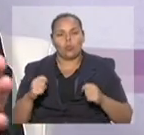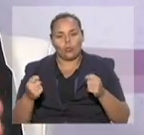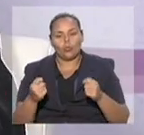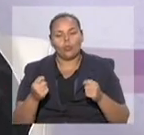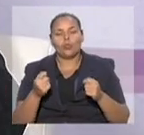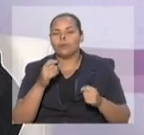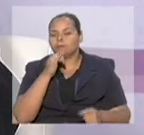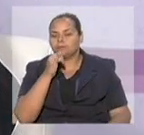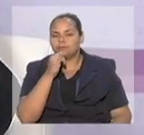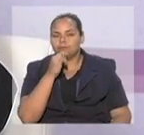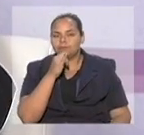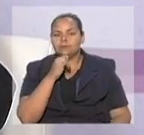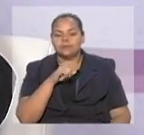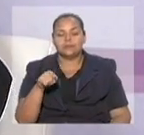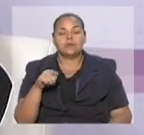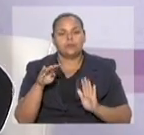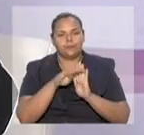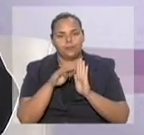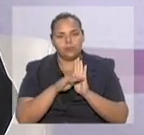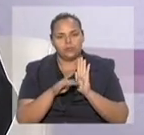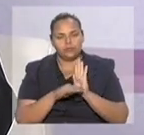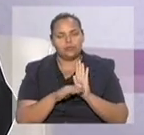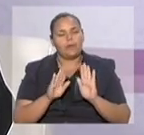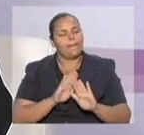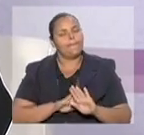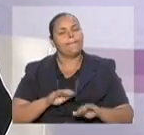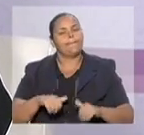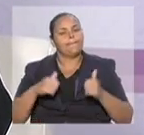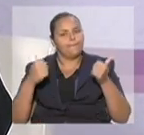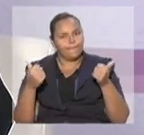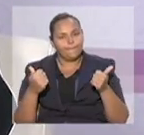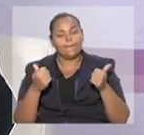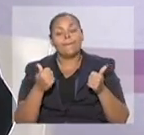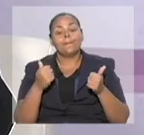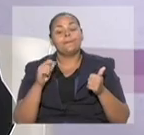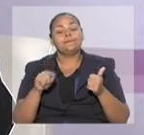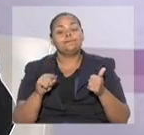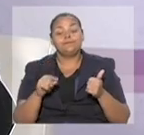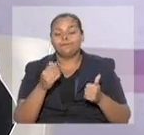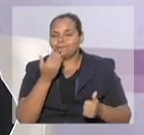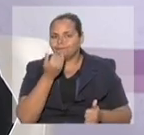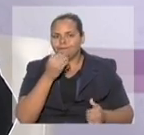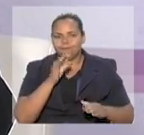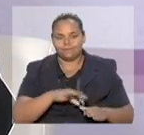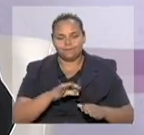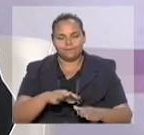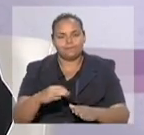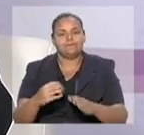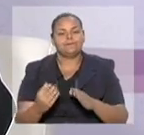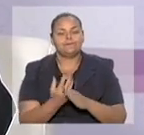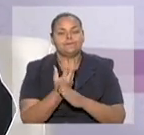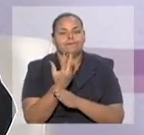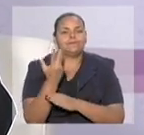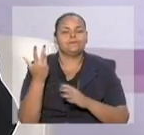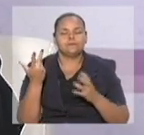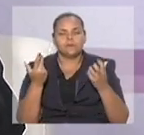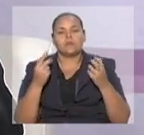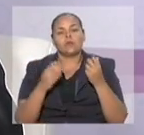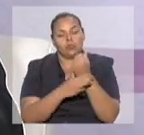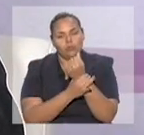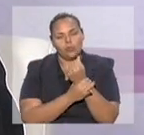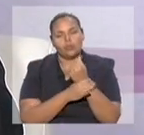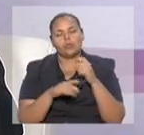controle para que essas medidas que melhoram a produtividade na produção de alimentos sejam feitas com